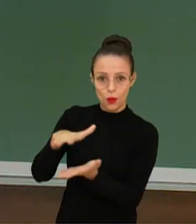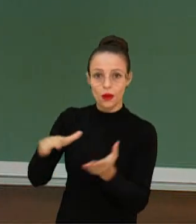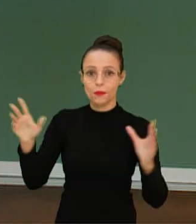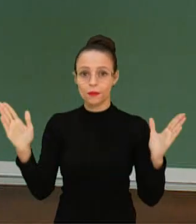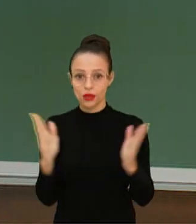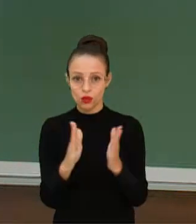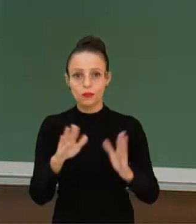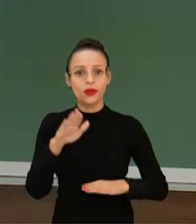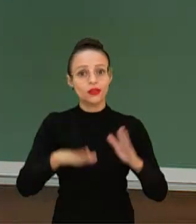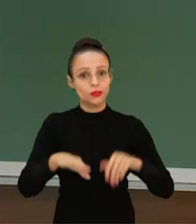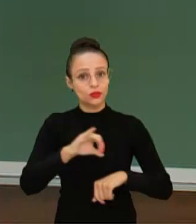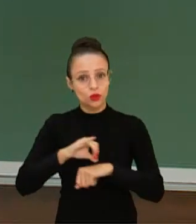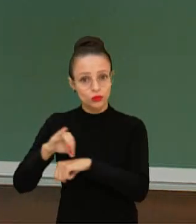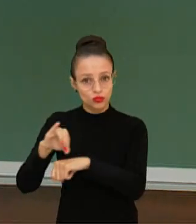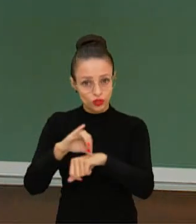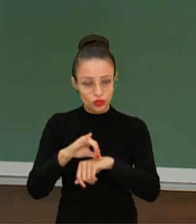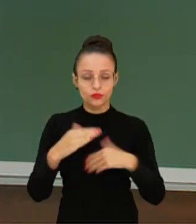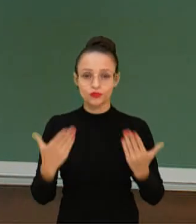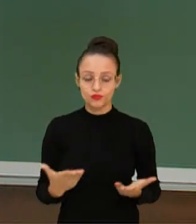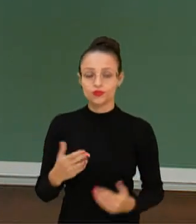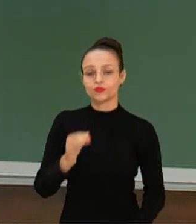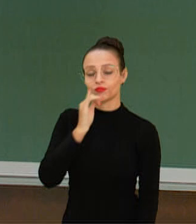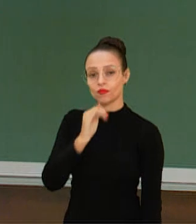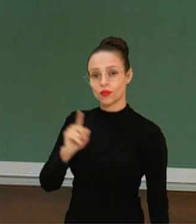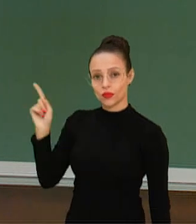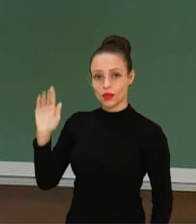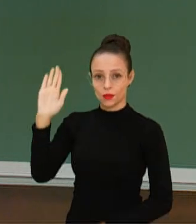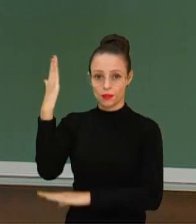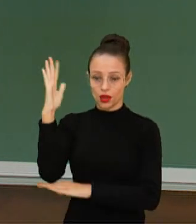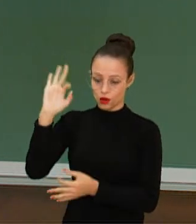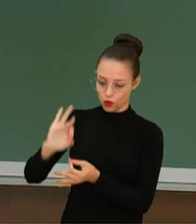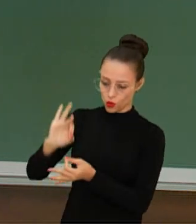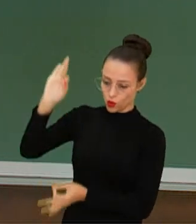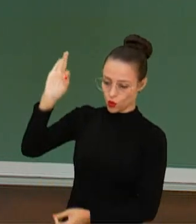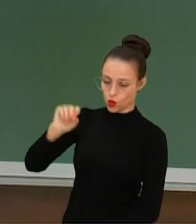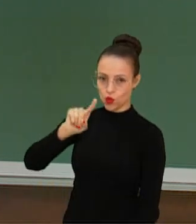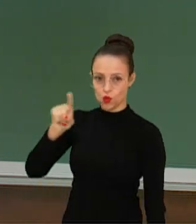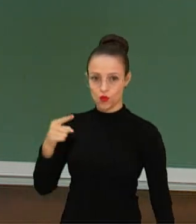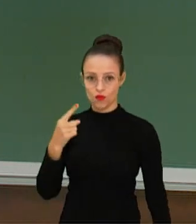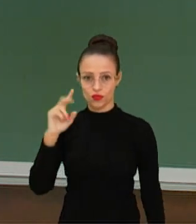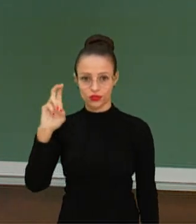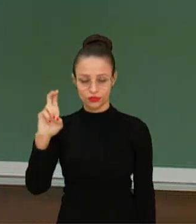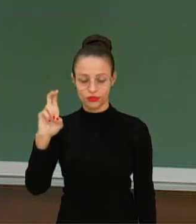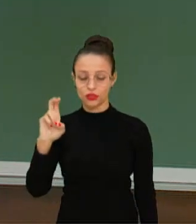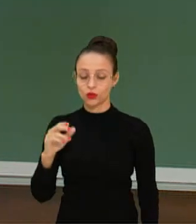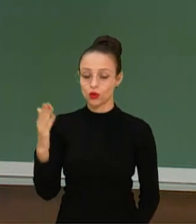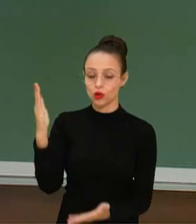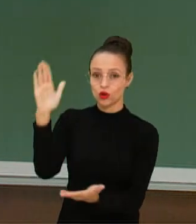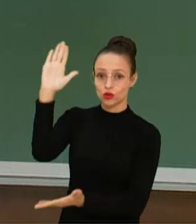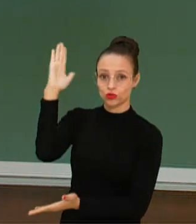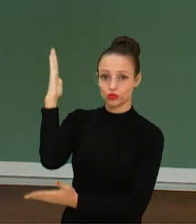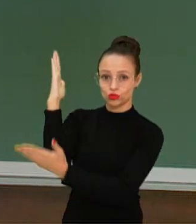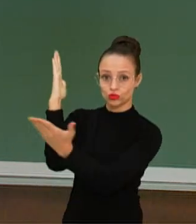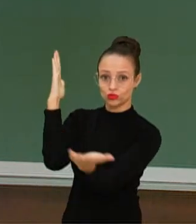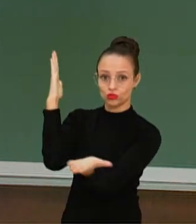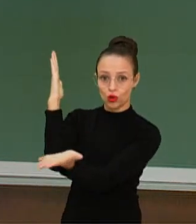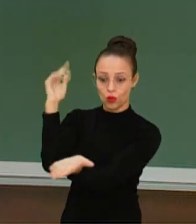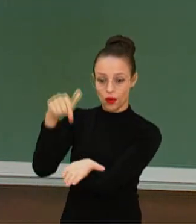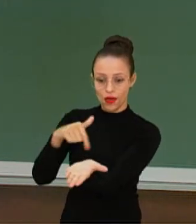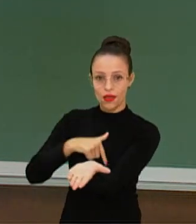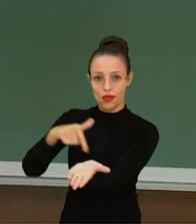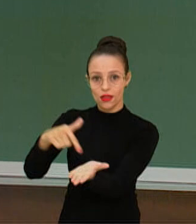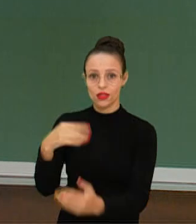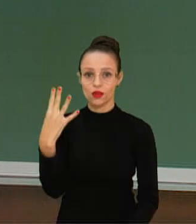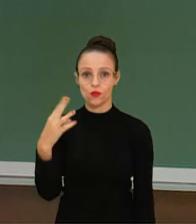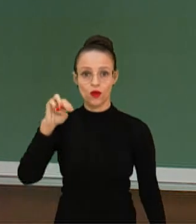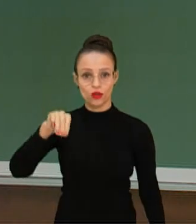ok? Então, nesse caso aqui, se a barra tem 1,5 m e a sombra tem 4,5 m, com o poste vai acontecer a